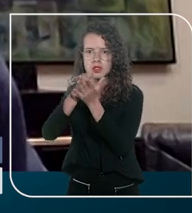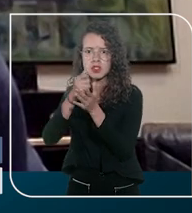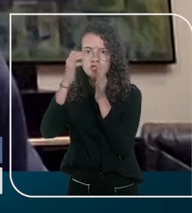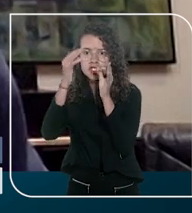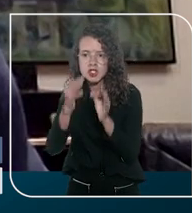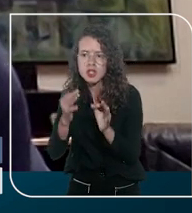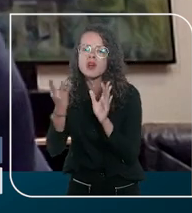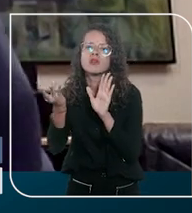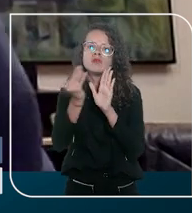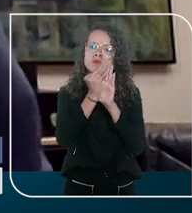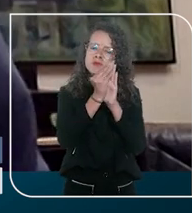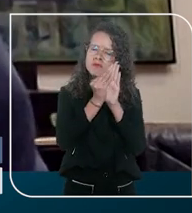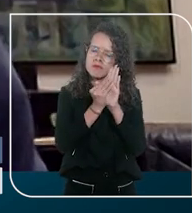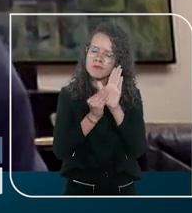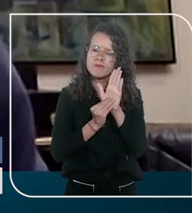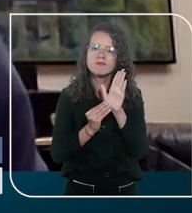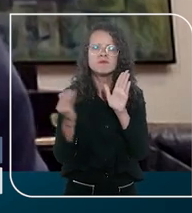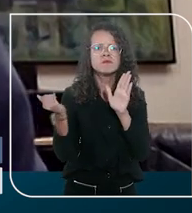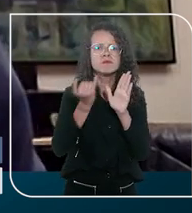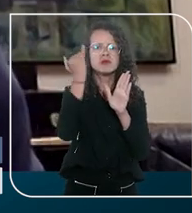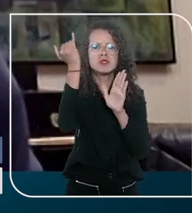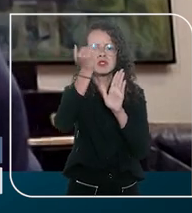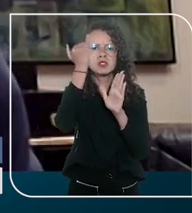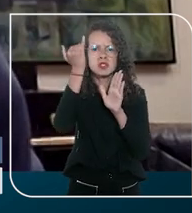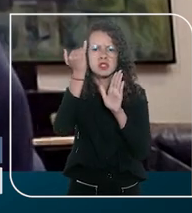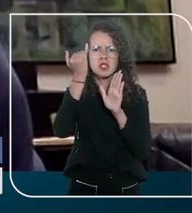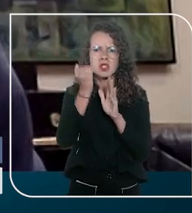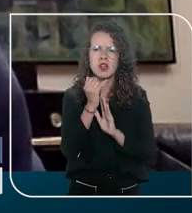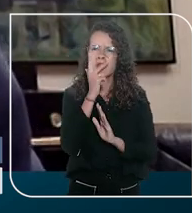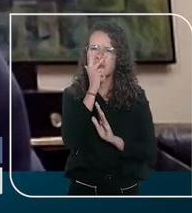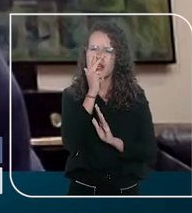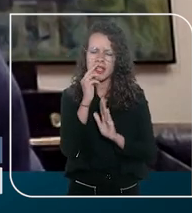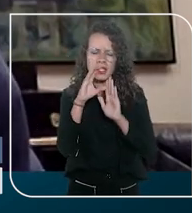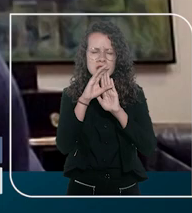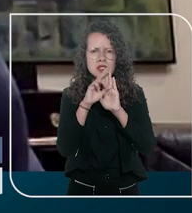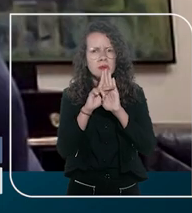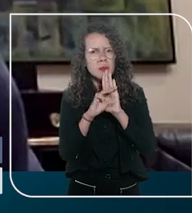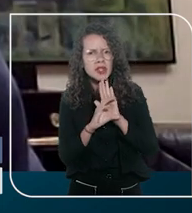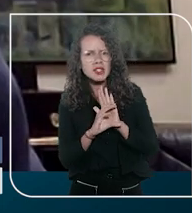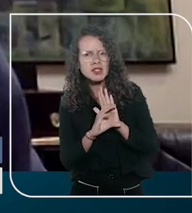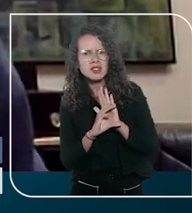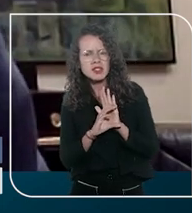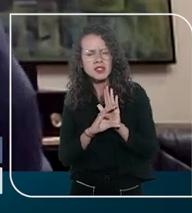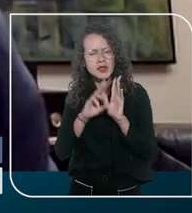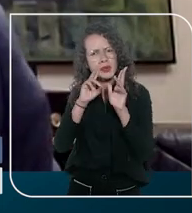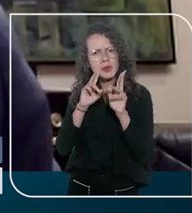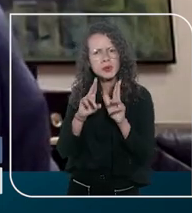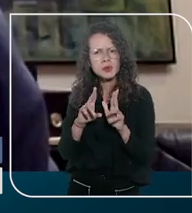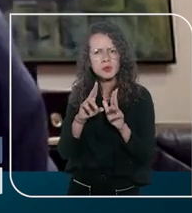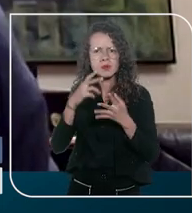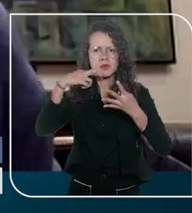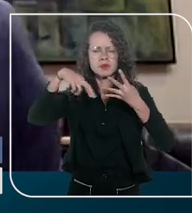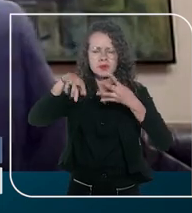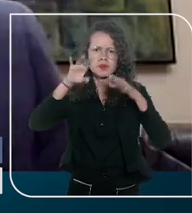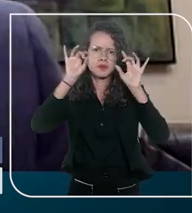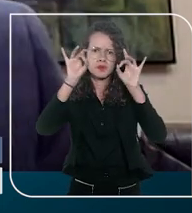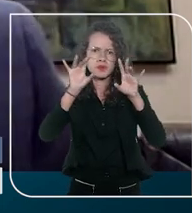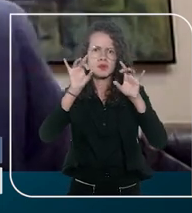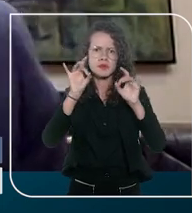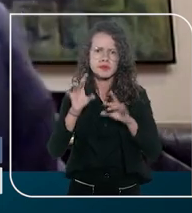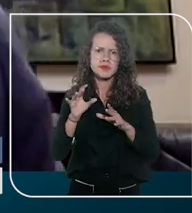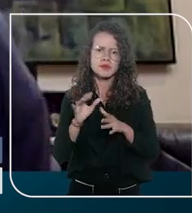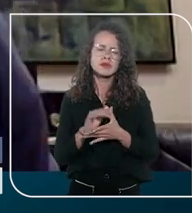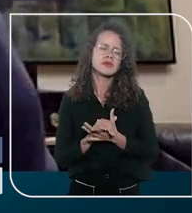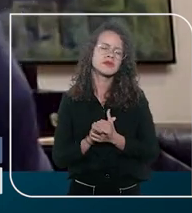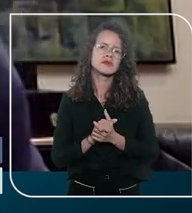fonte. Veja que parece muito com a indicação que o CPC faz quando trata do recurso especial fundado em